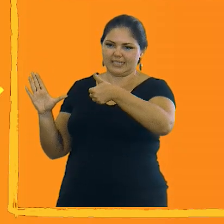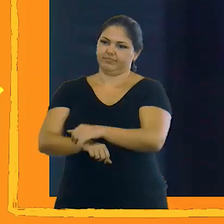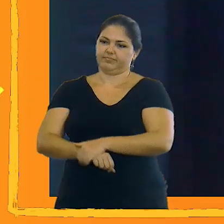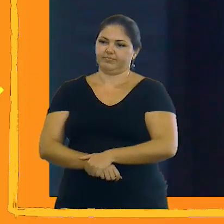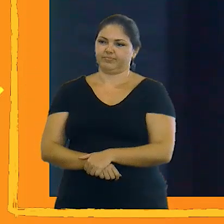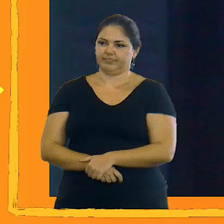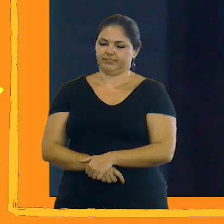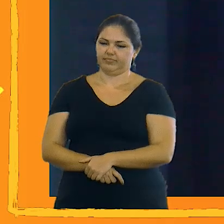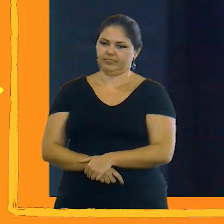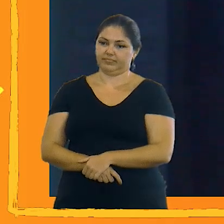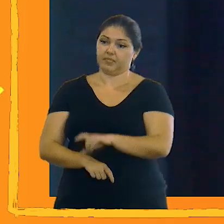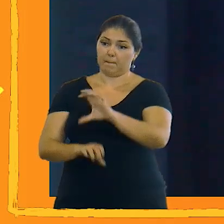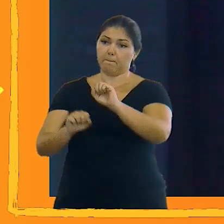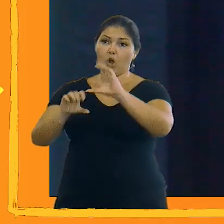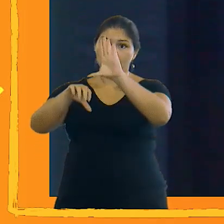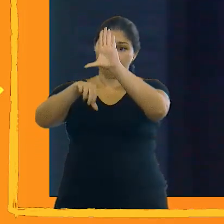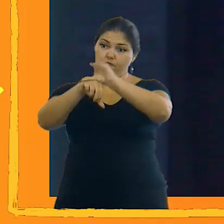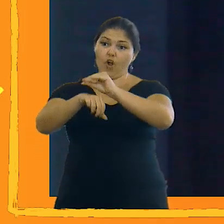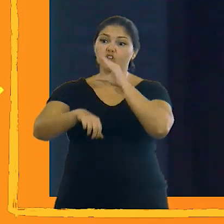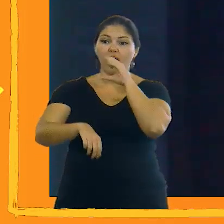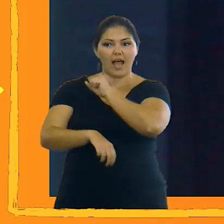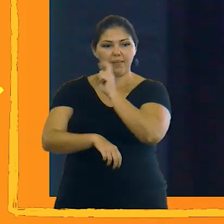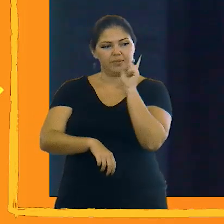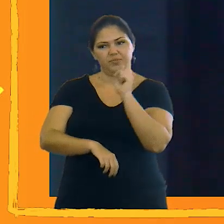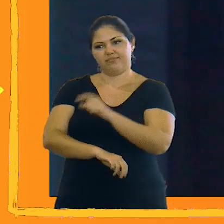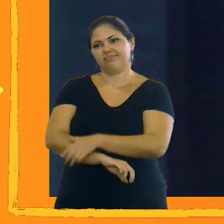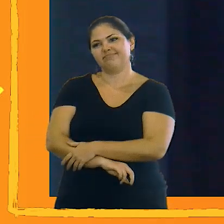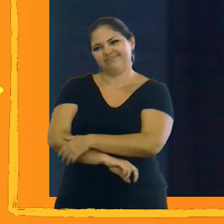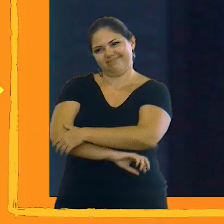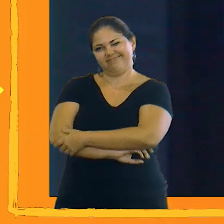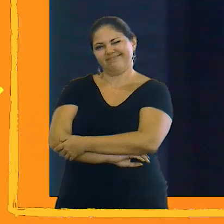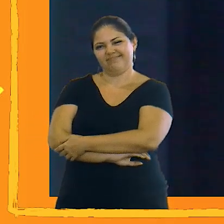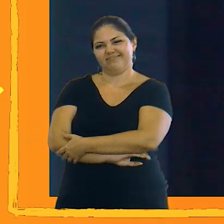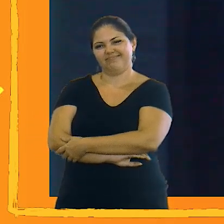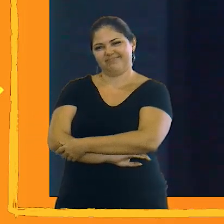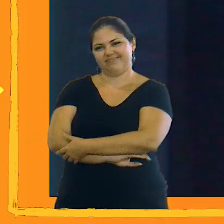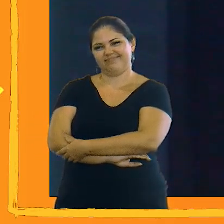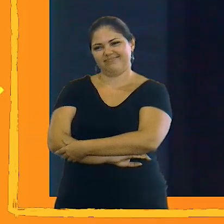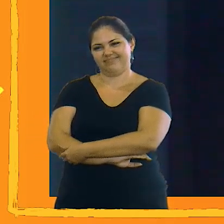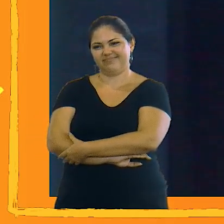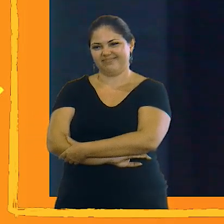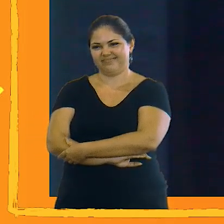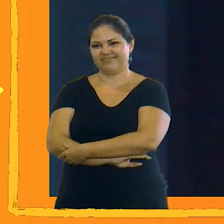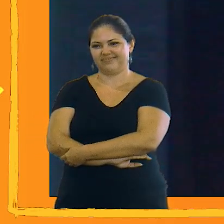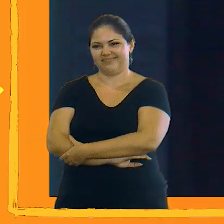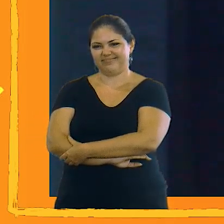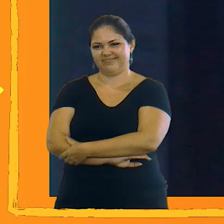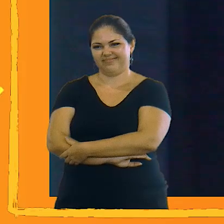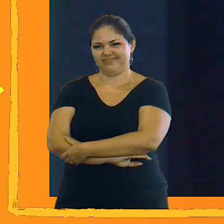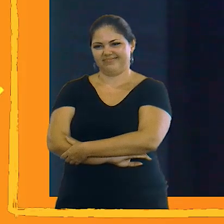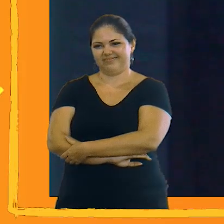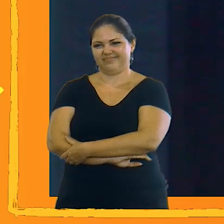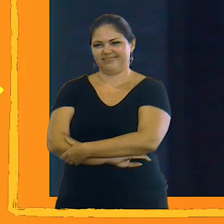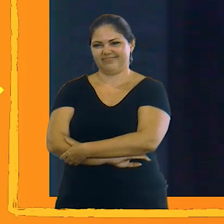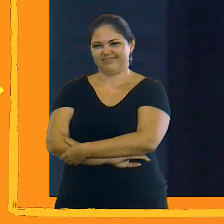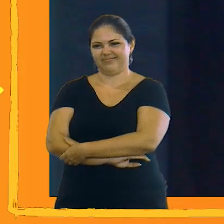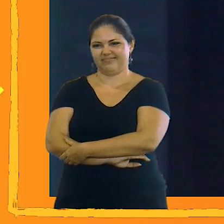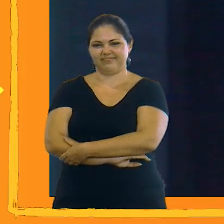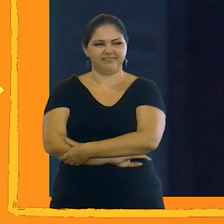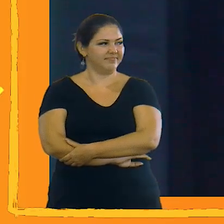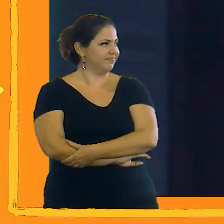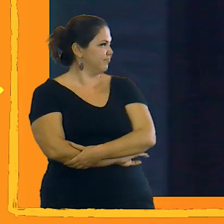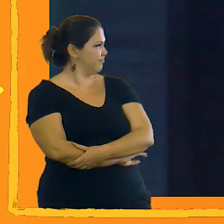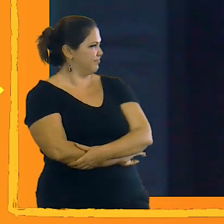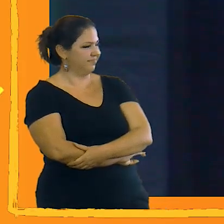L Mas ó como eu t te falando seguindo a escola da Matemática tu me chama no Direct então lá no Fale